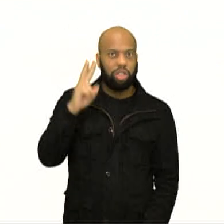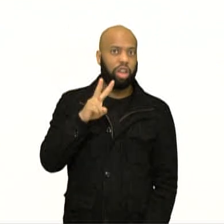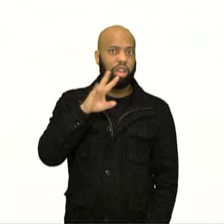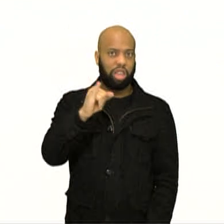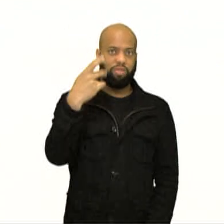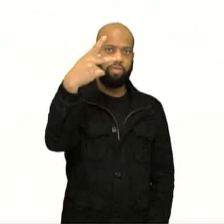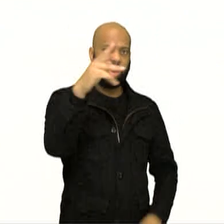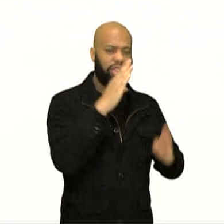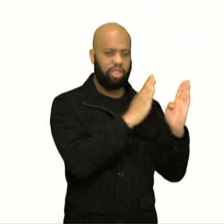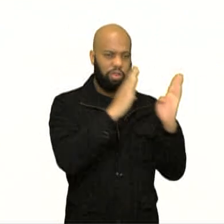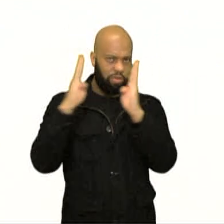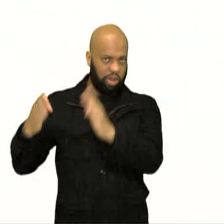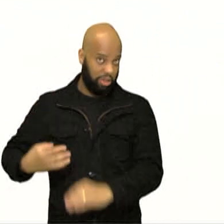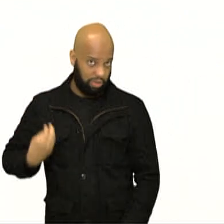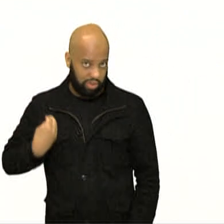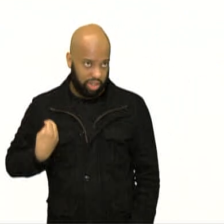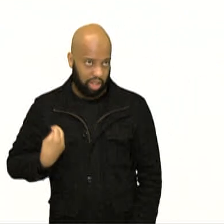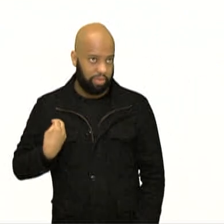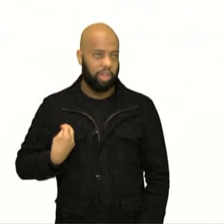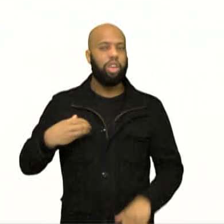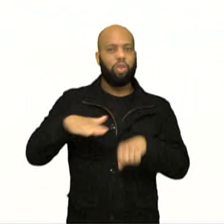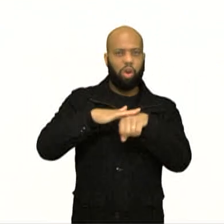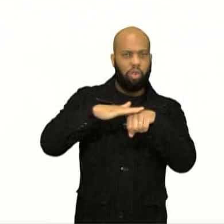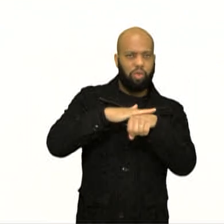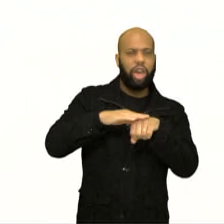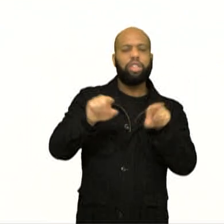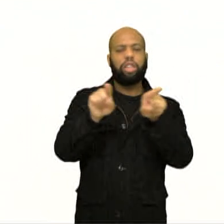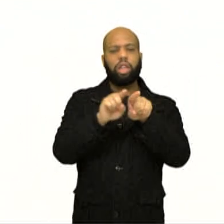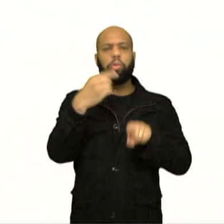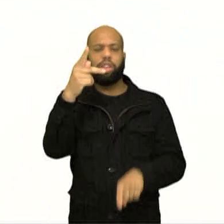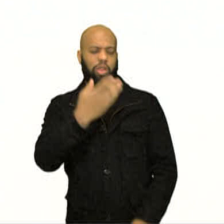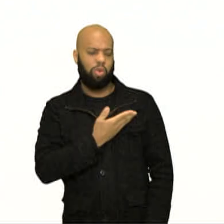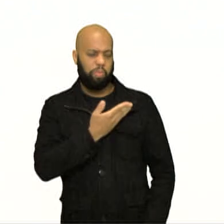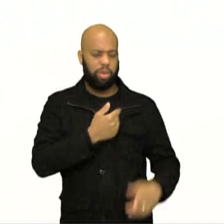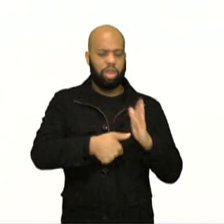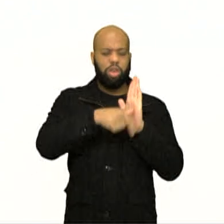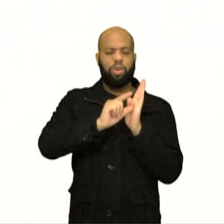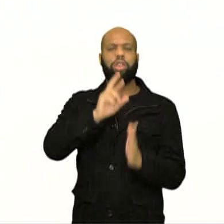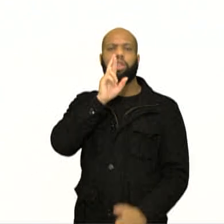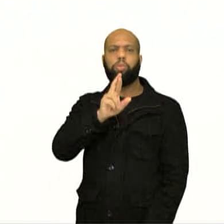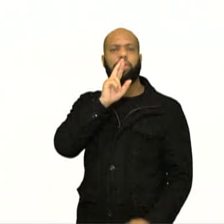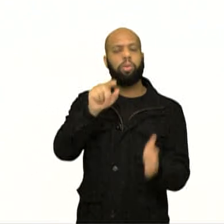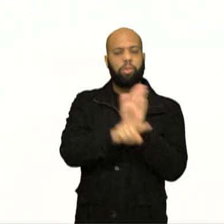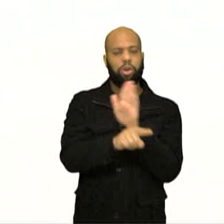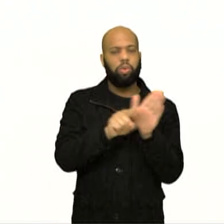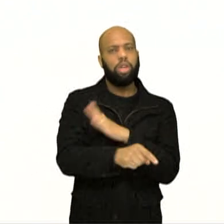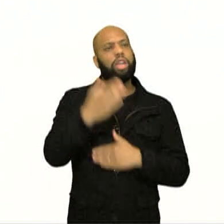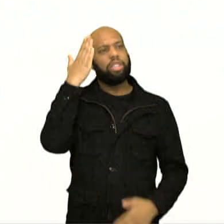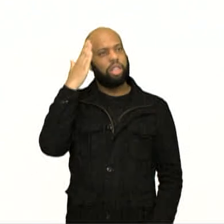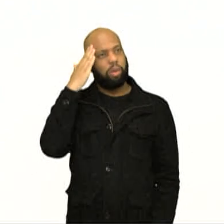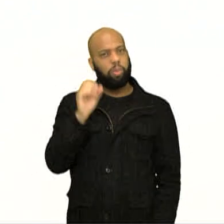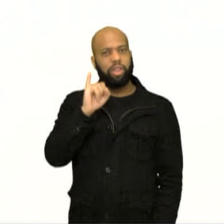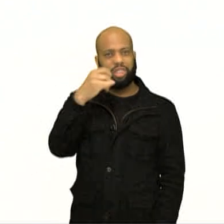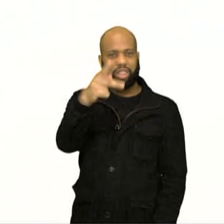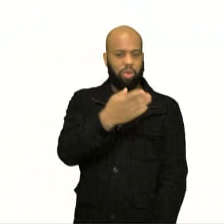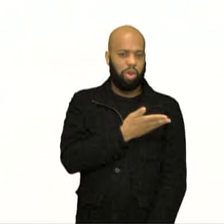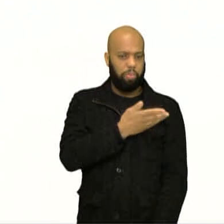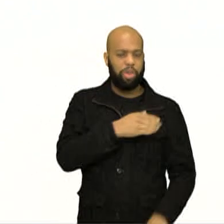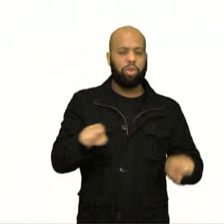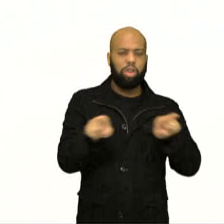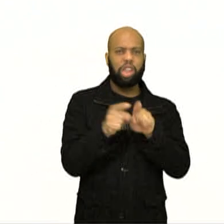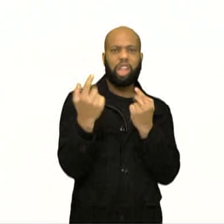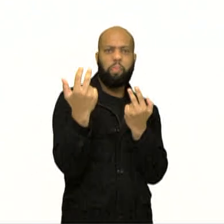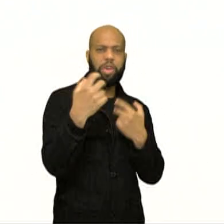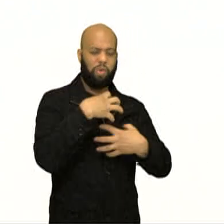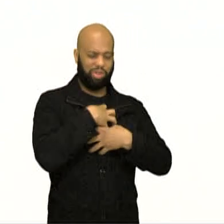essa fase para você? Converse com um colega antes de responder a questão para saber se ele se sente como